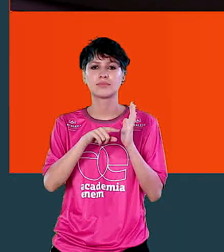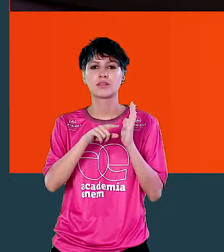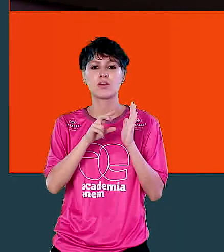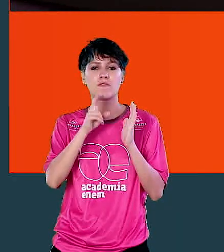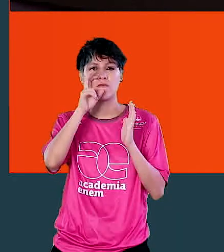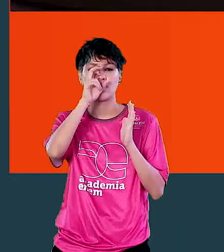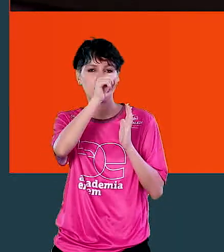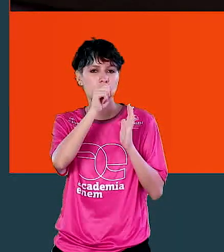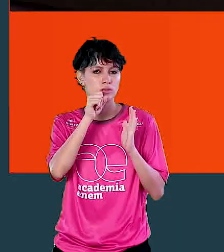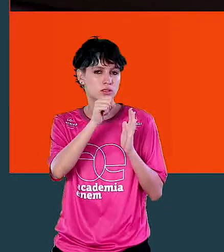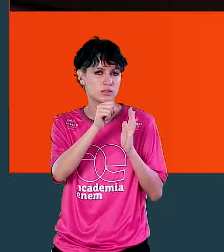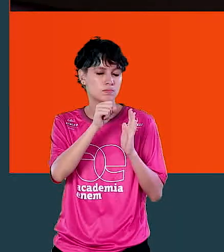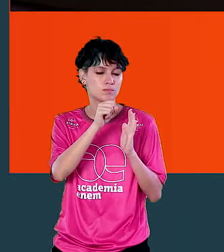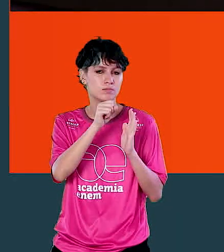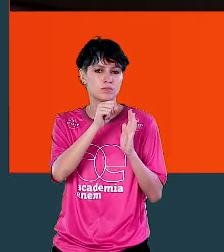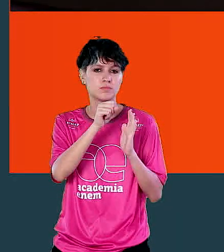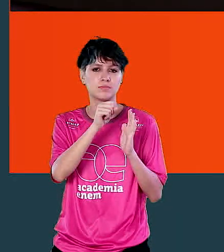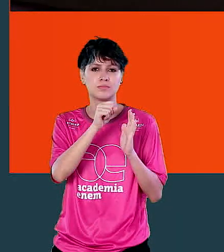força